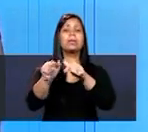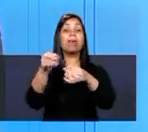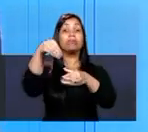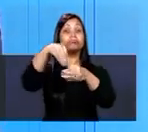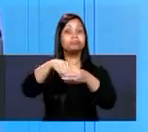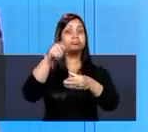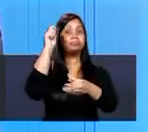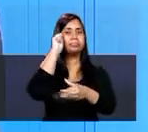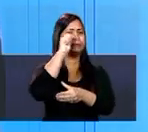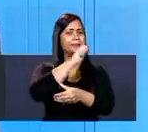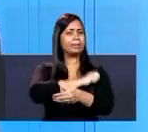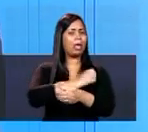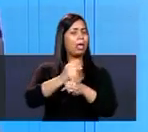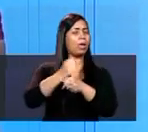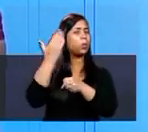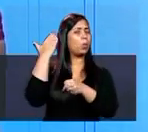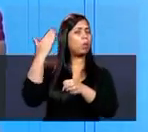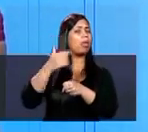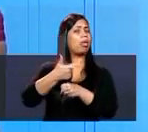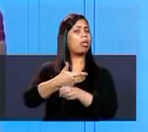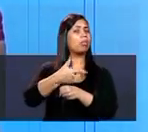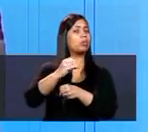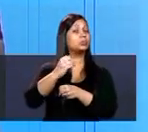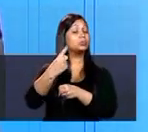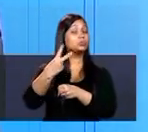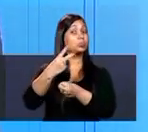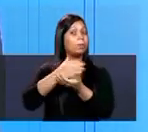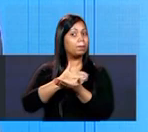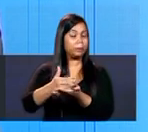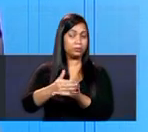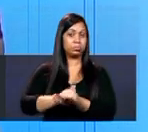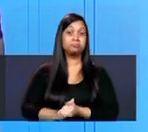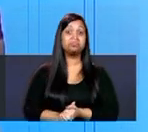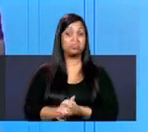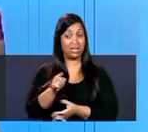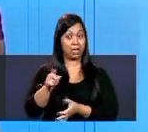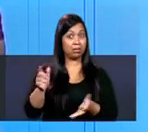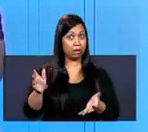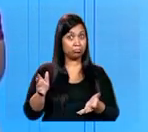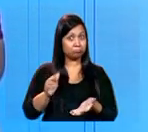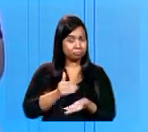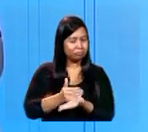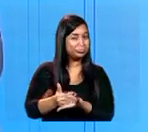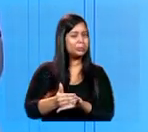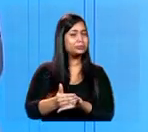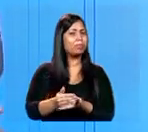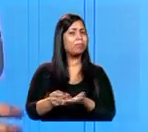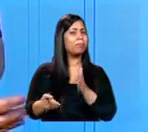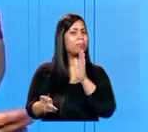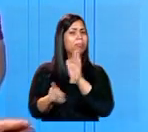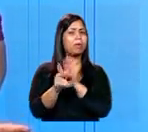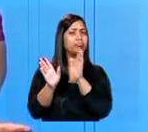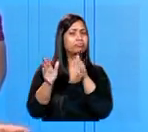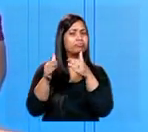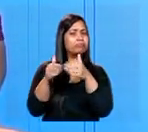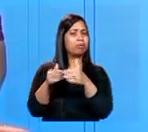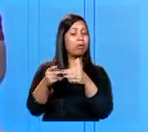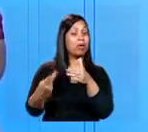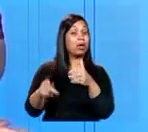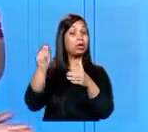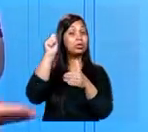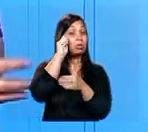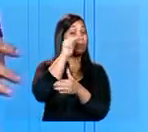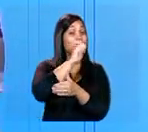São José do Rio Preto desde o ano de 2002, tá? Ele era uma iniciativa exclusiva do município de Rio